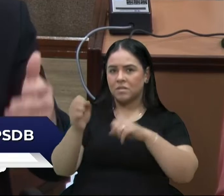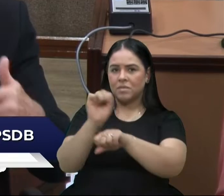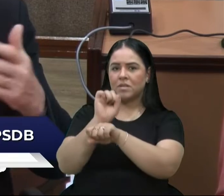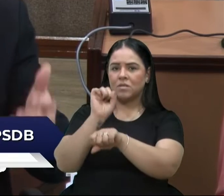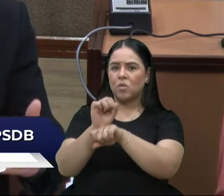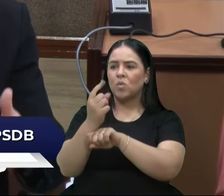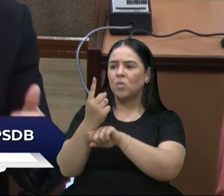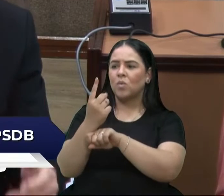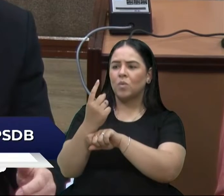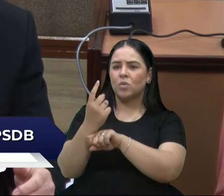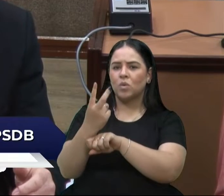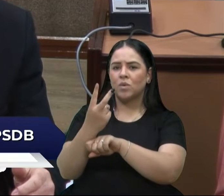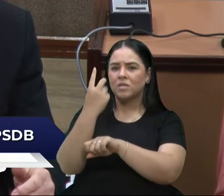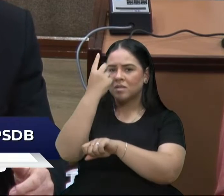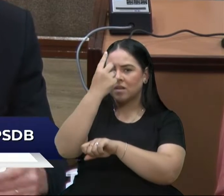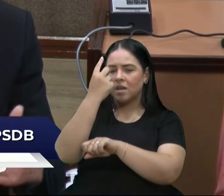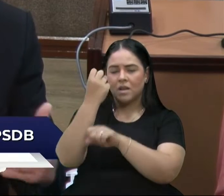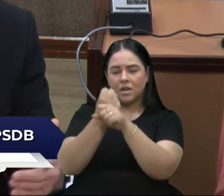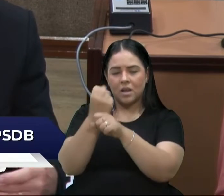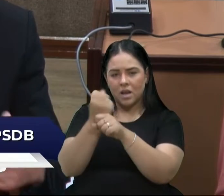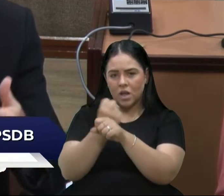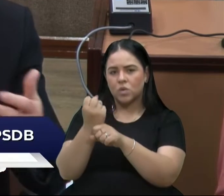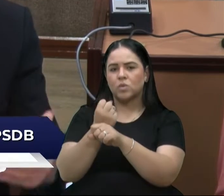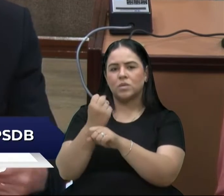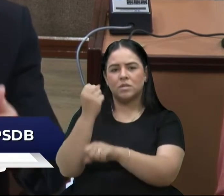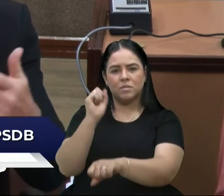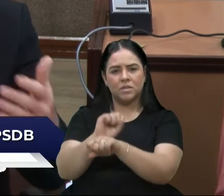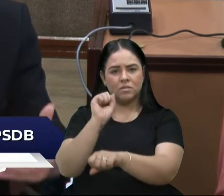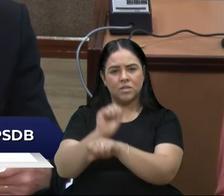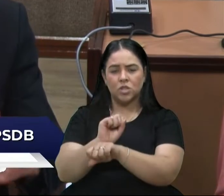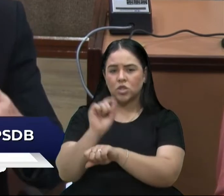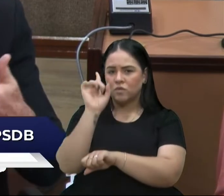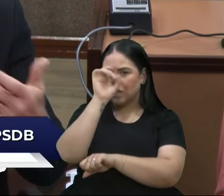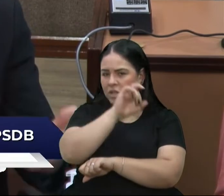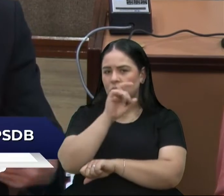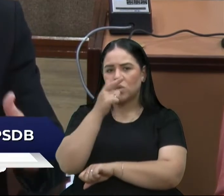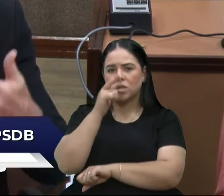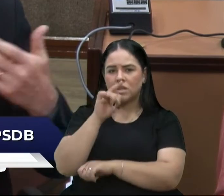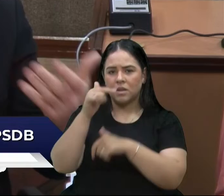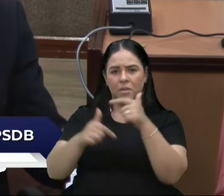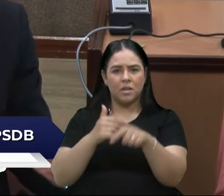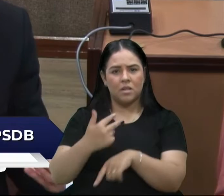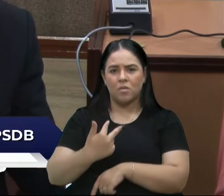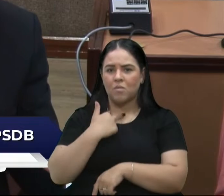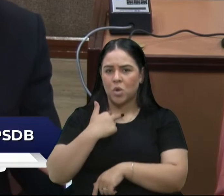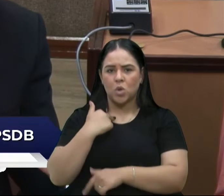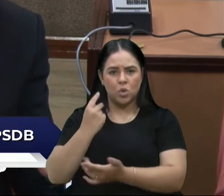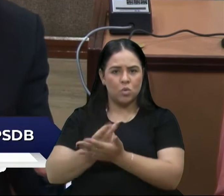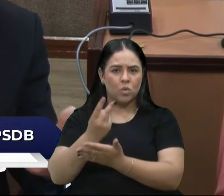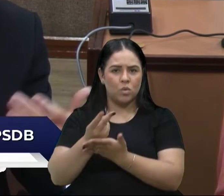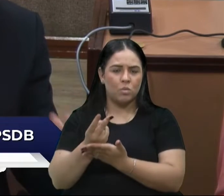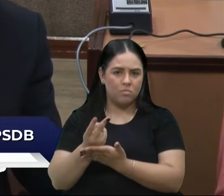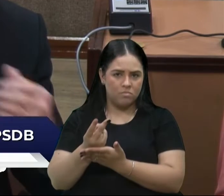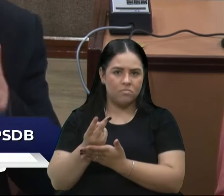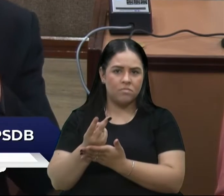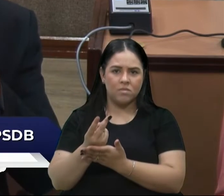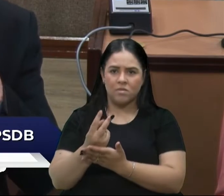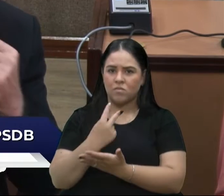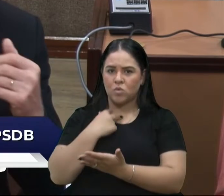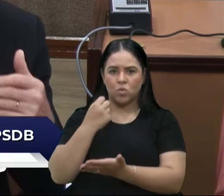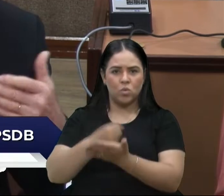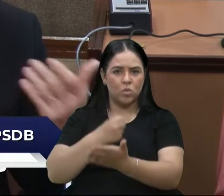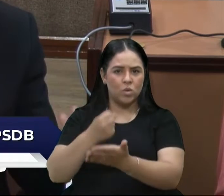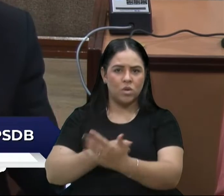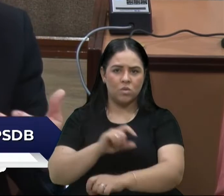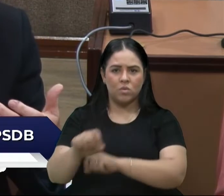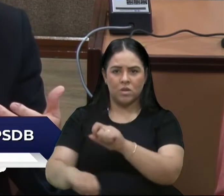ano, dois, três para uma cirurgia, com dificuldade de trabalhar, não pode sobreviver, não pode lutar por aquilo que